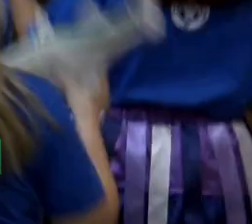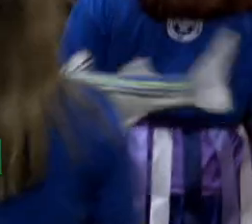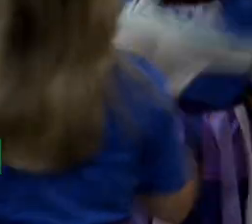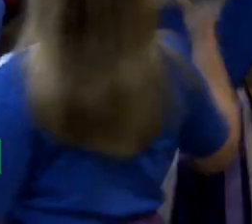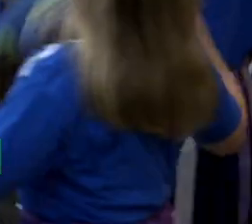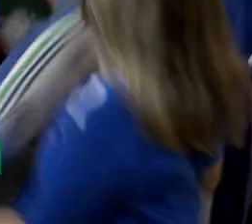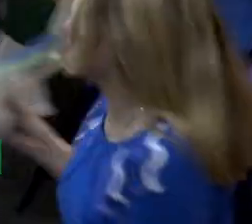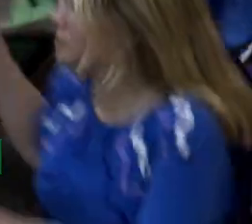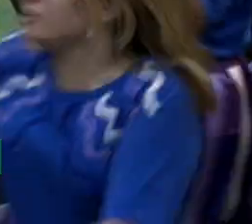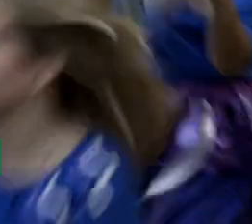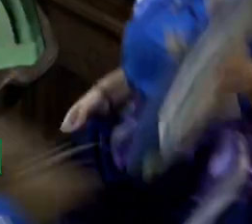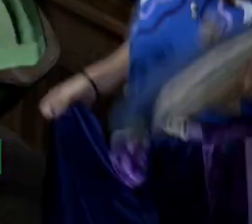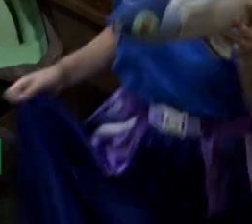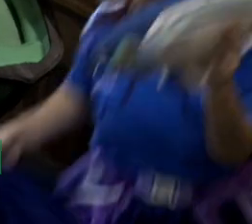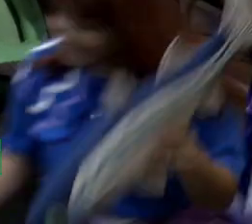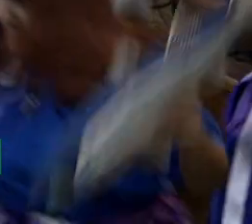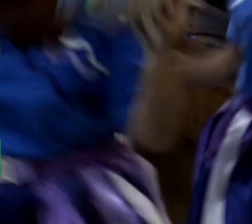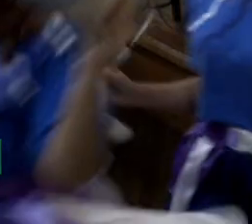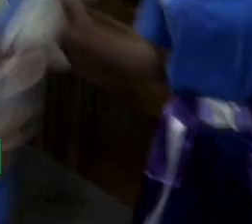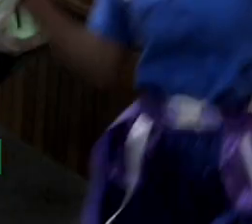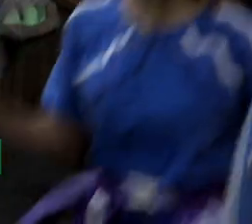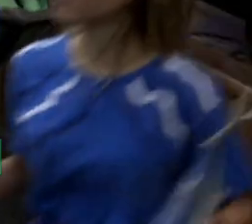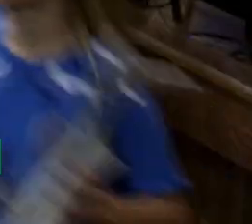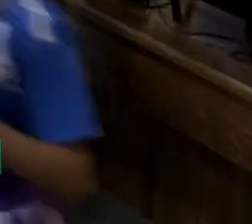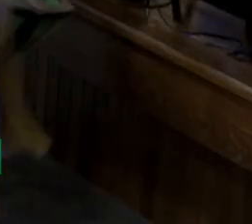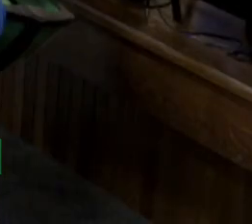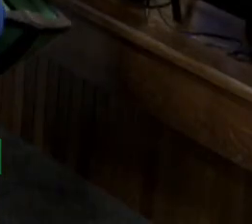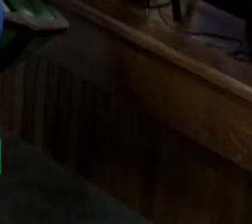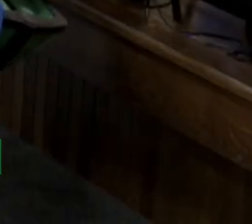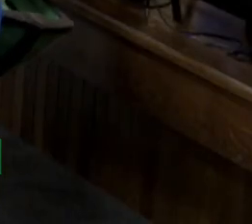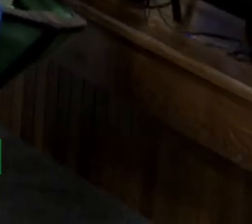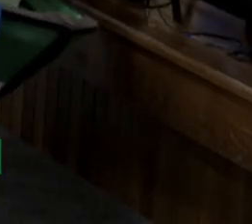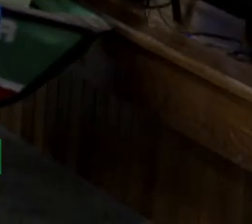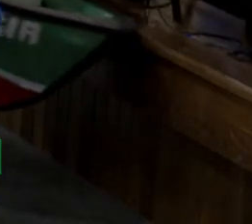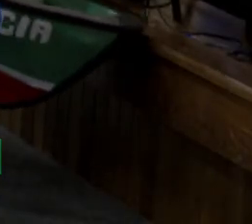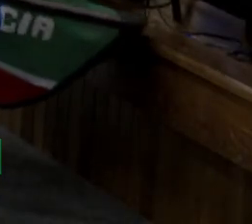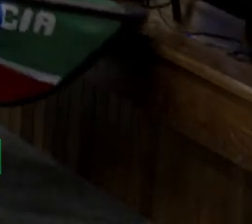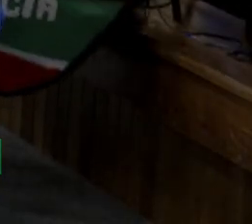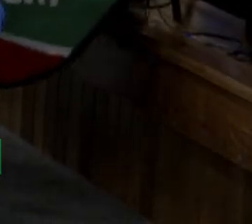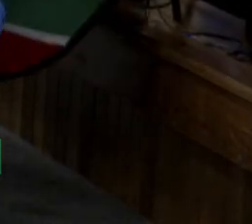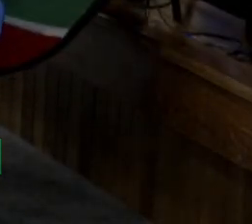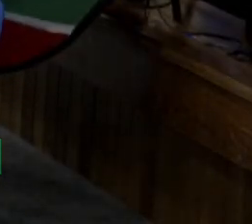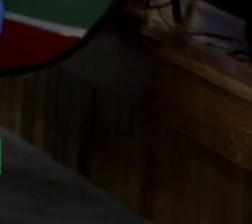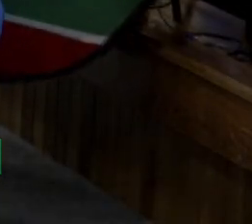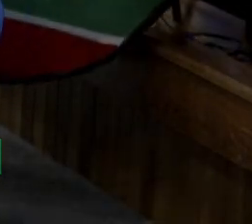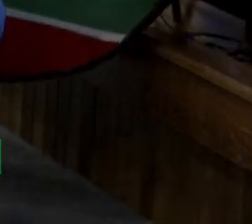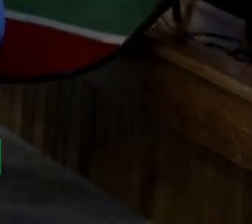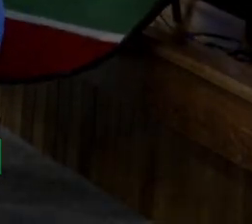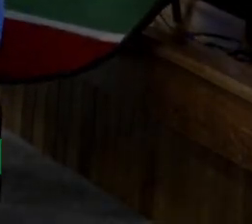Meu cardume vai passar, não importa a maré,